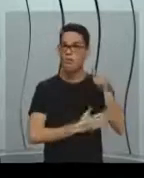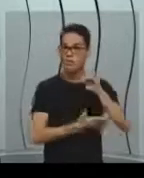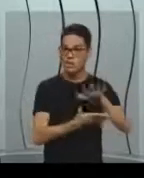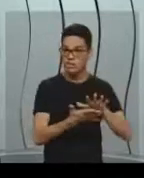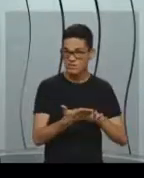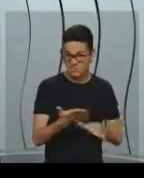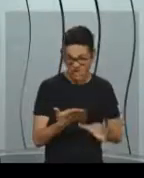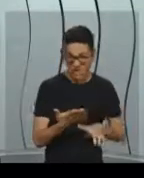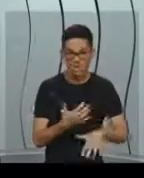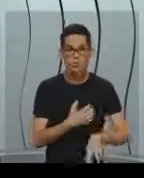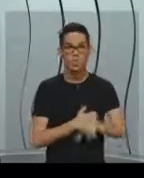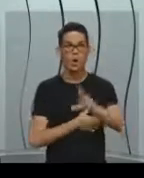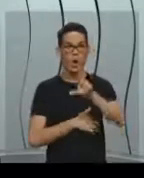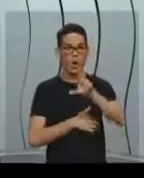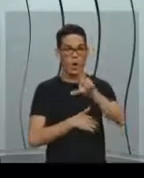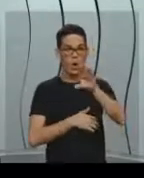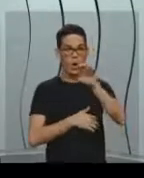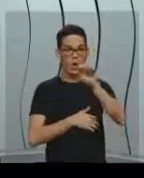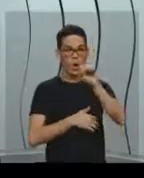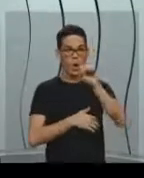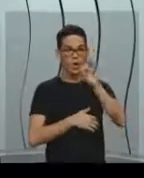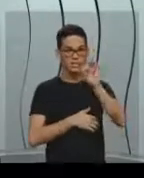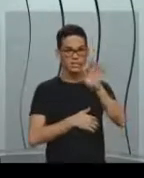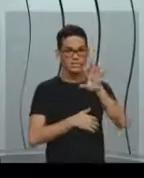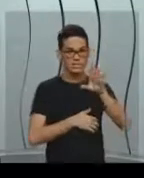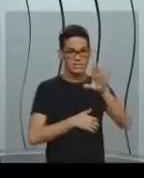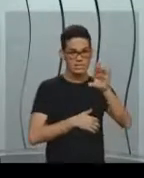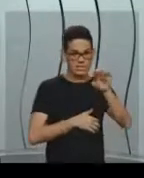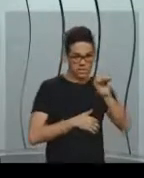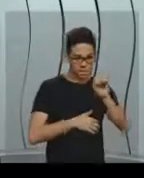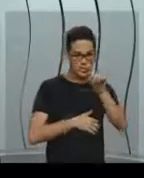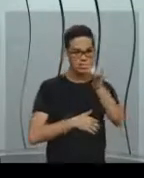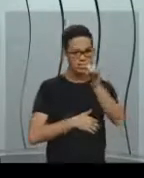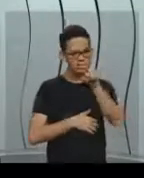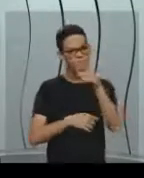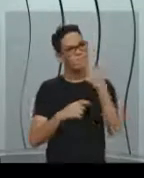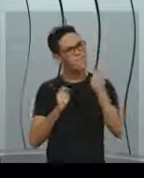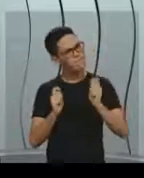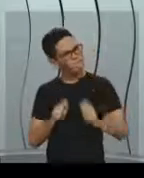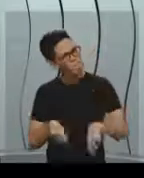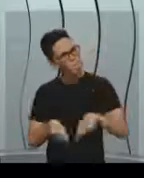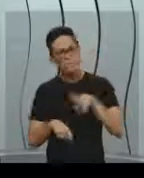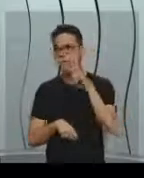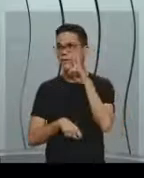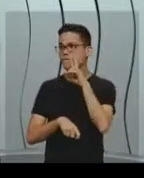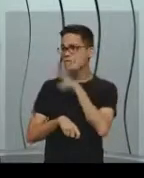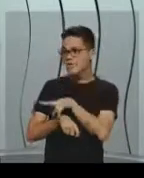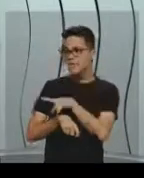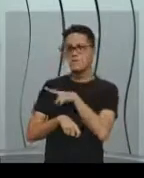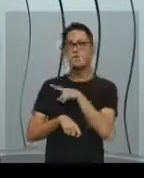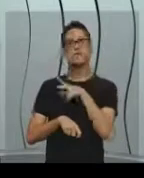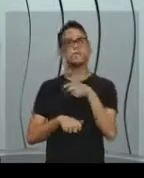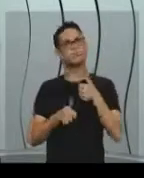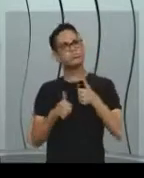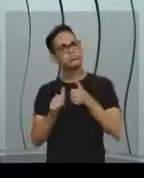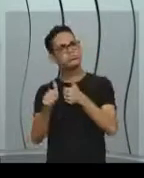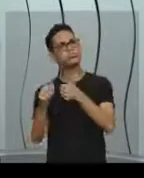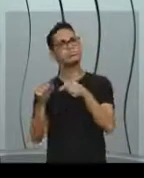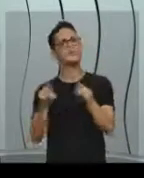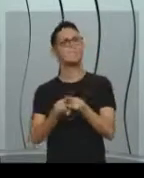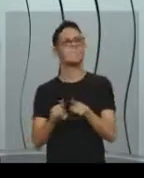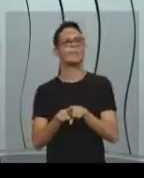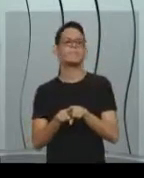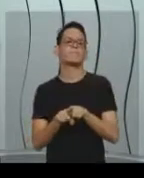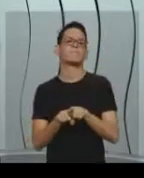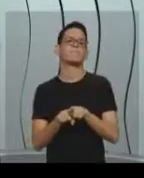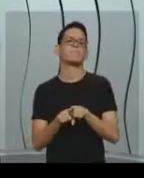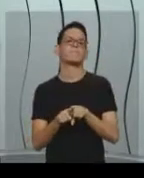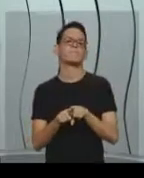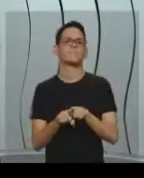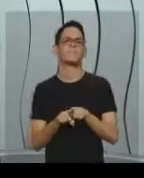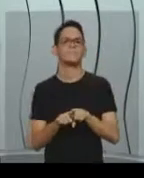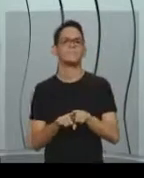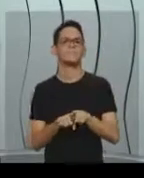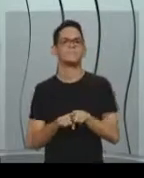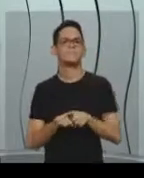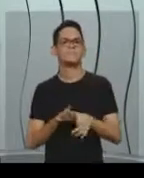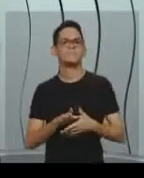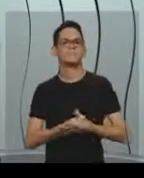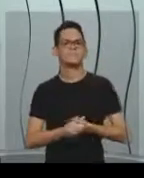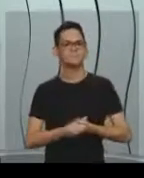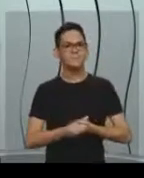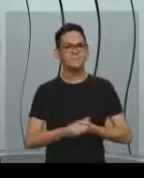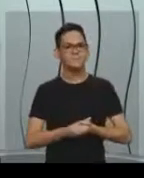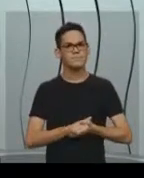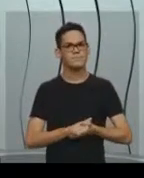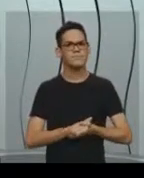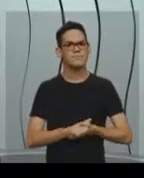sobre roteiro, né, que vocês já podem dar uma olhadinha, ou se estiverem acompanhando com o PET aí em